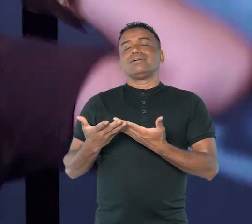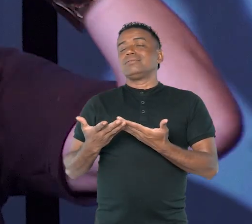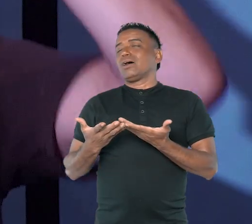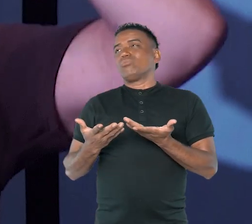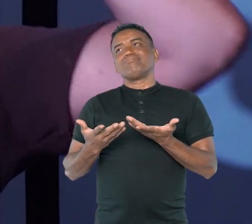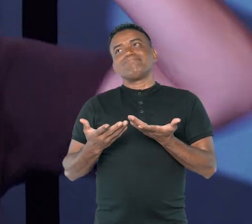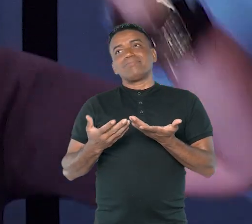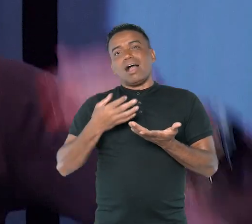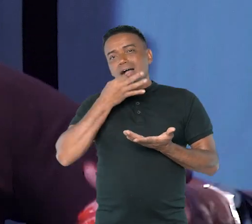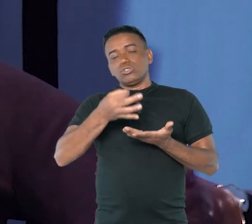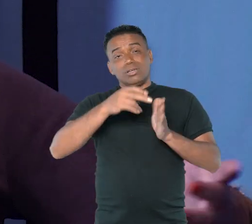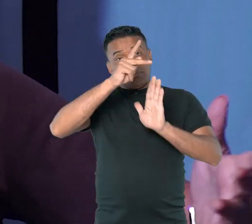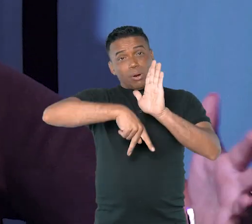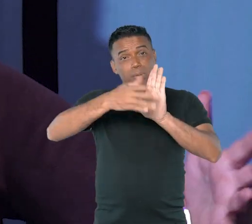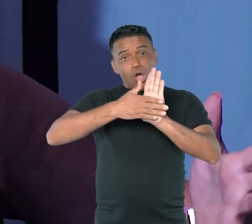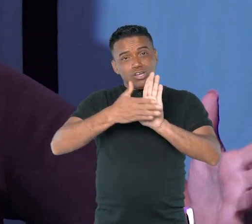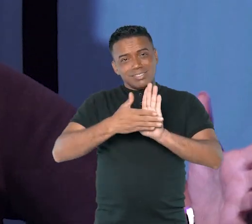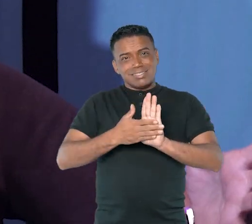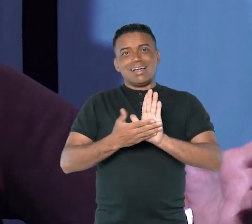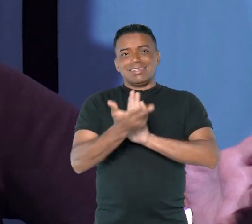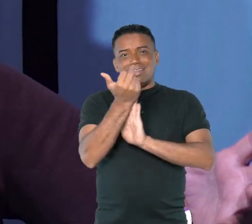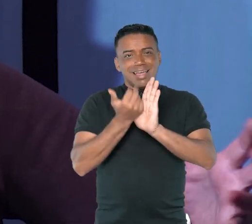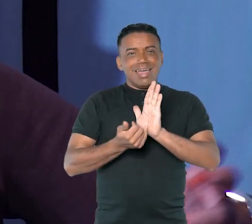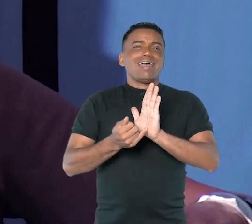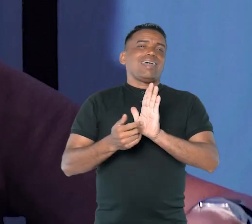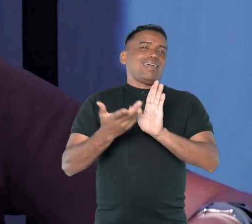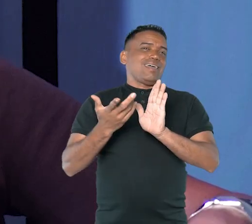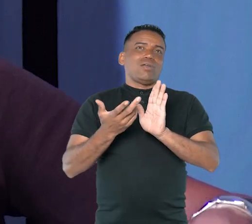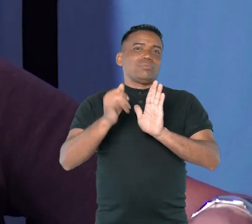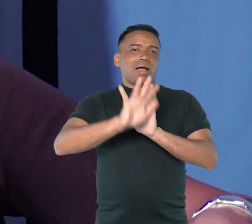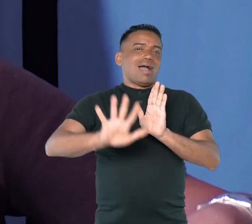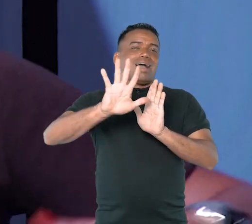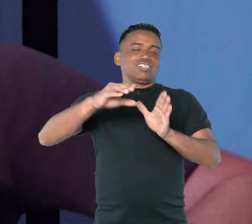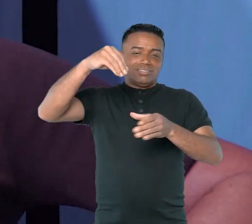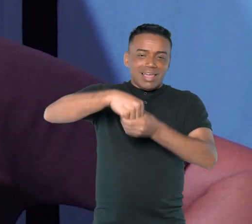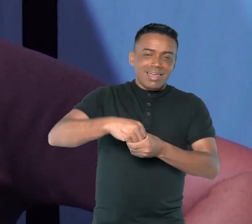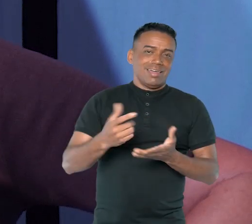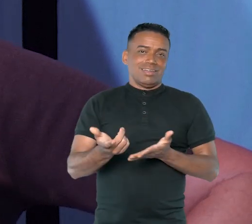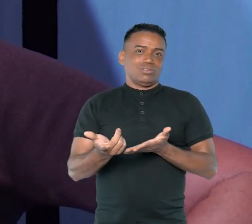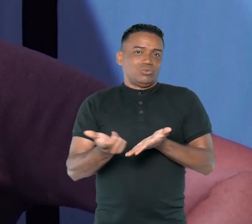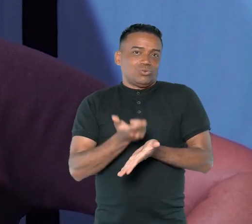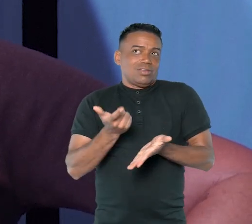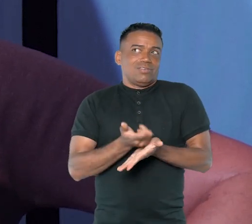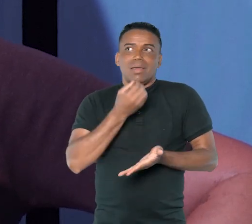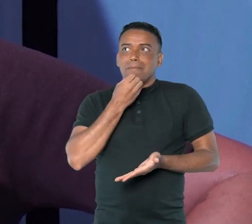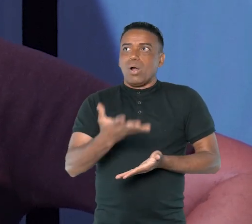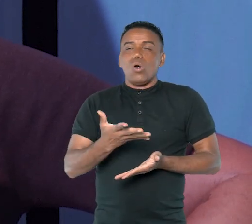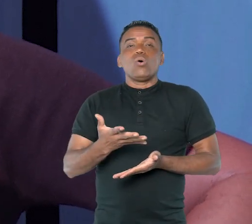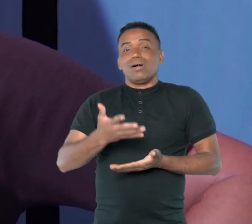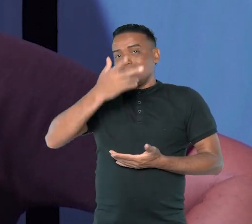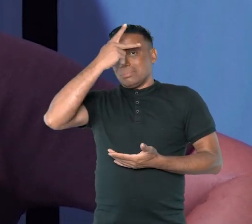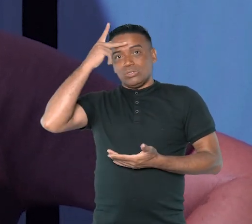tenha conversado tanto com o que está dentro, né, desses textos, assim, é muito bom para um autor ser